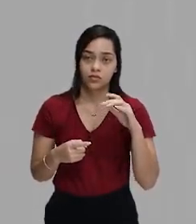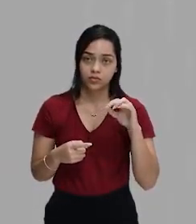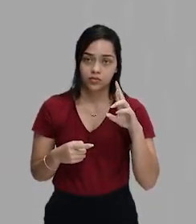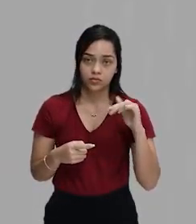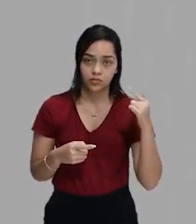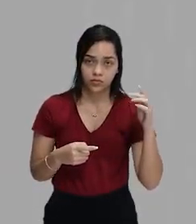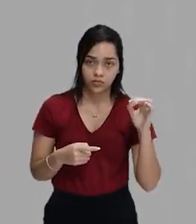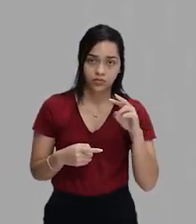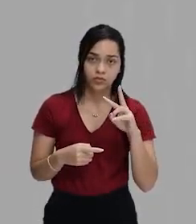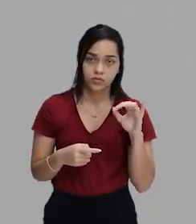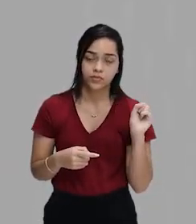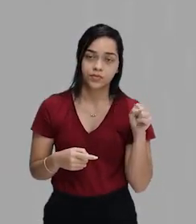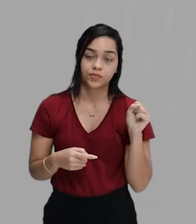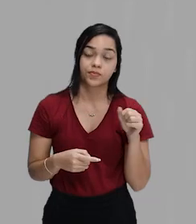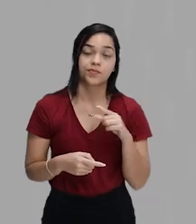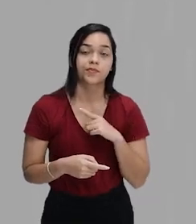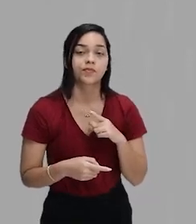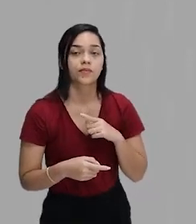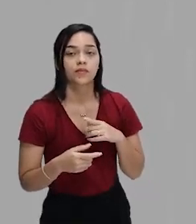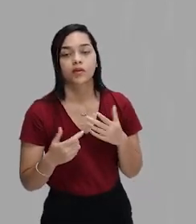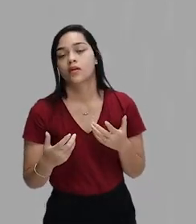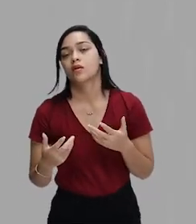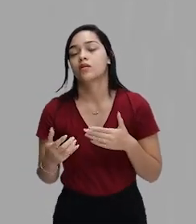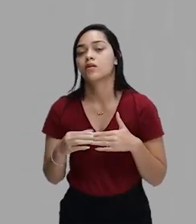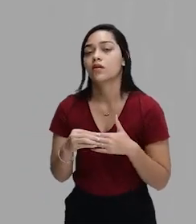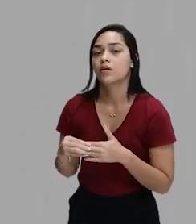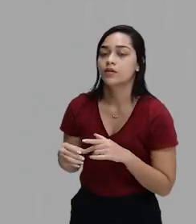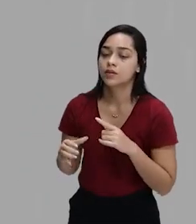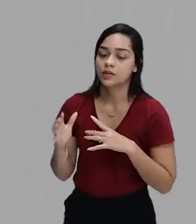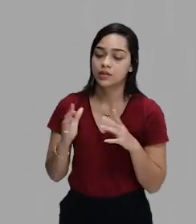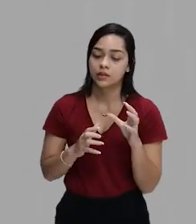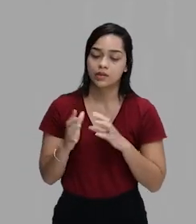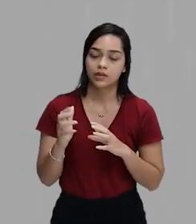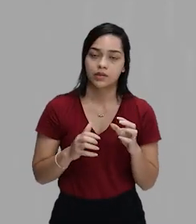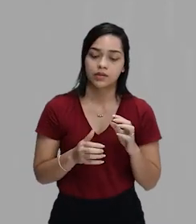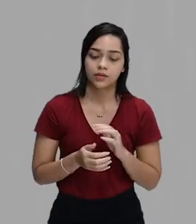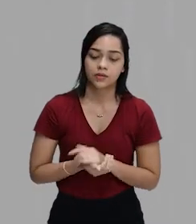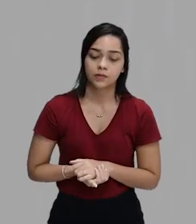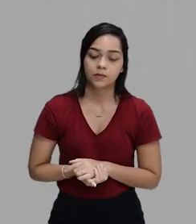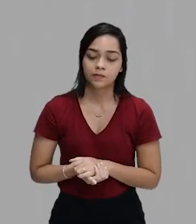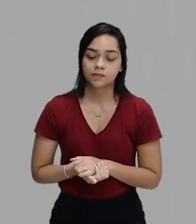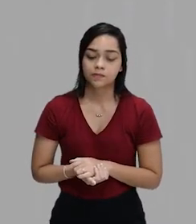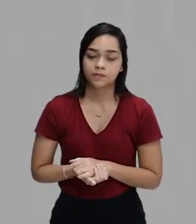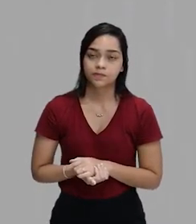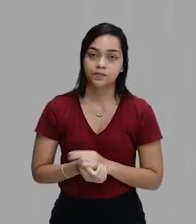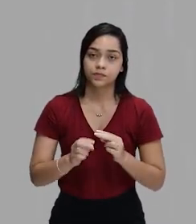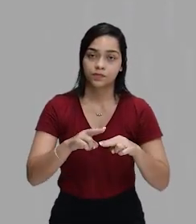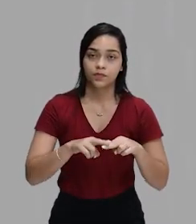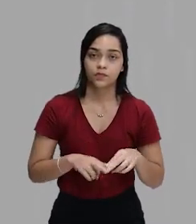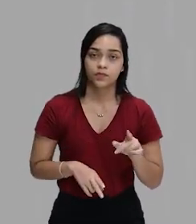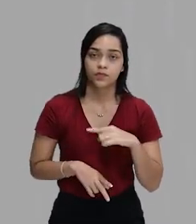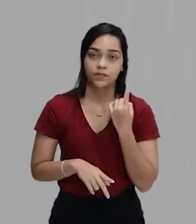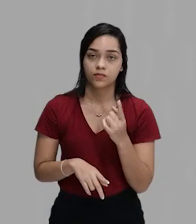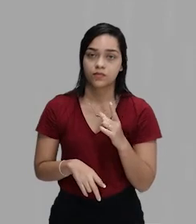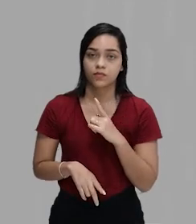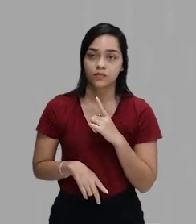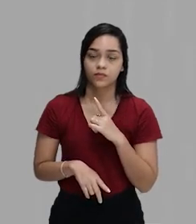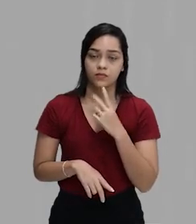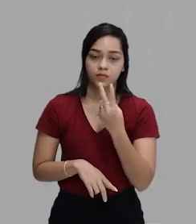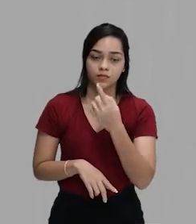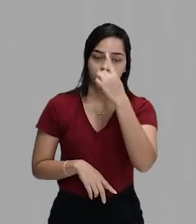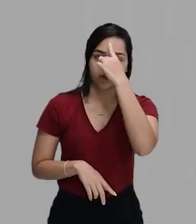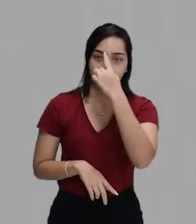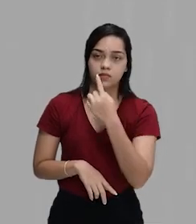vai acabar, na verdade, levando à Guerra Fria. Por isso que nós trouxemos essas